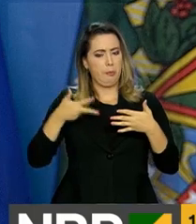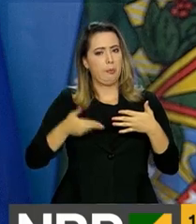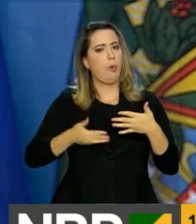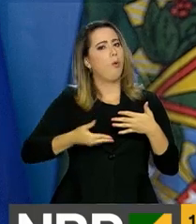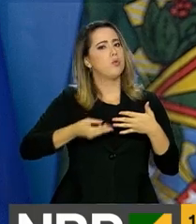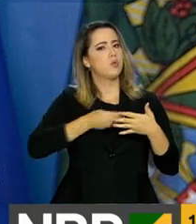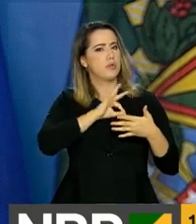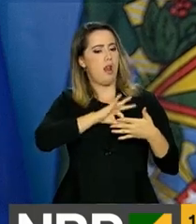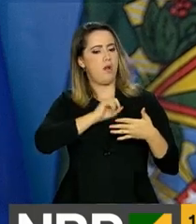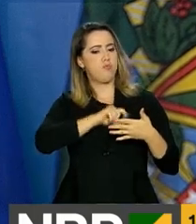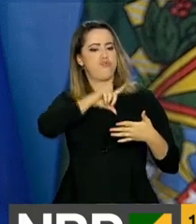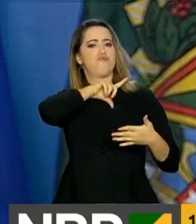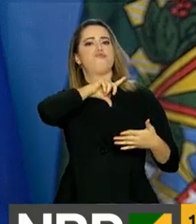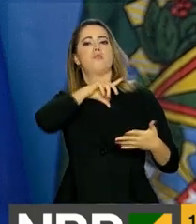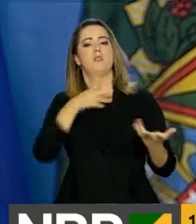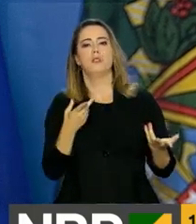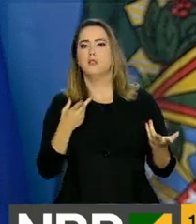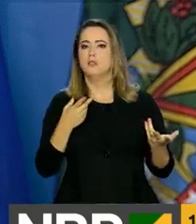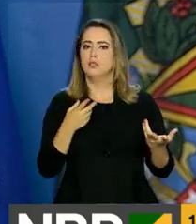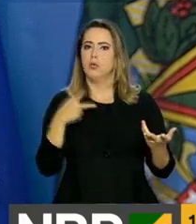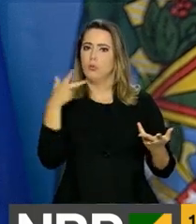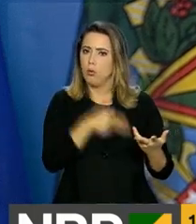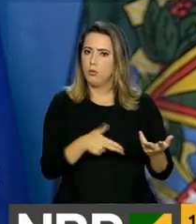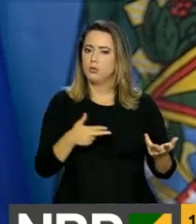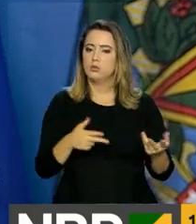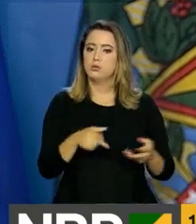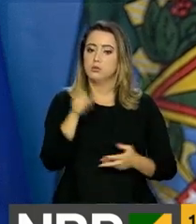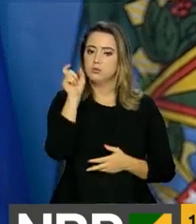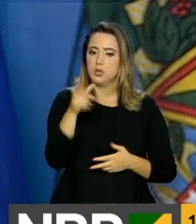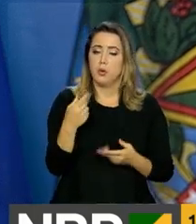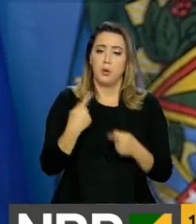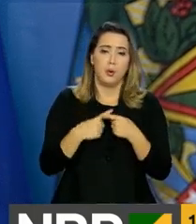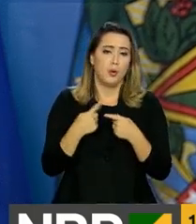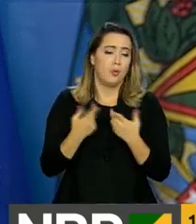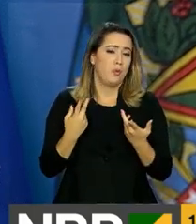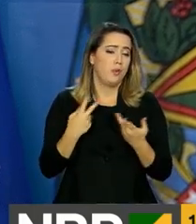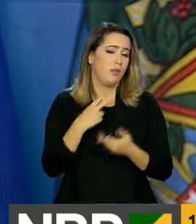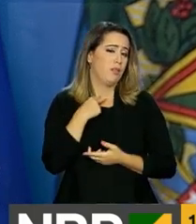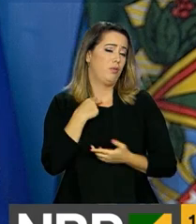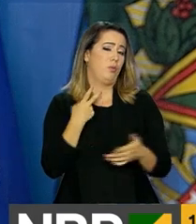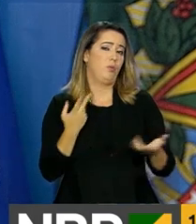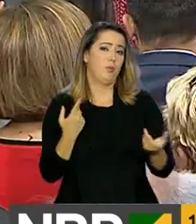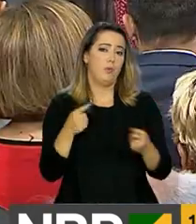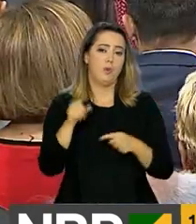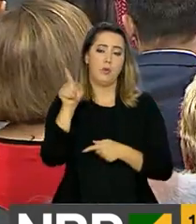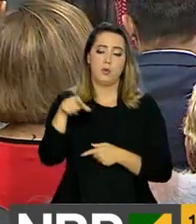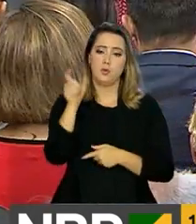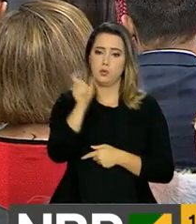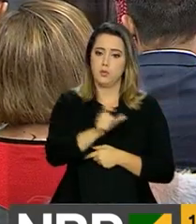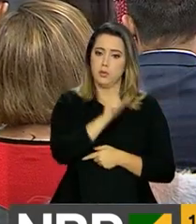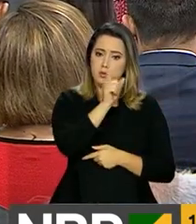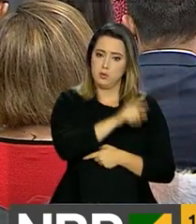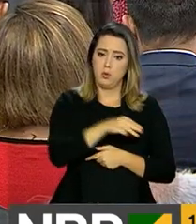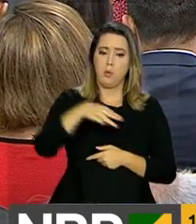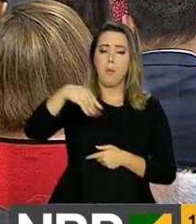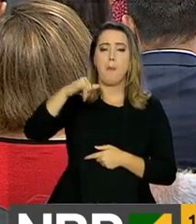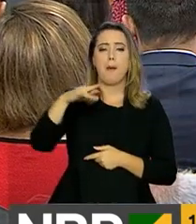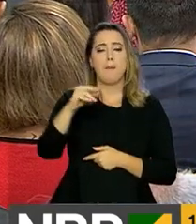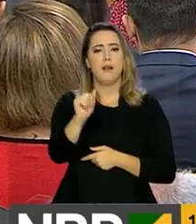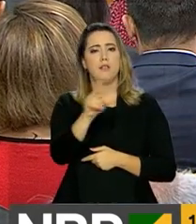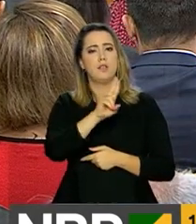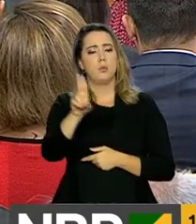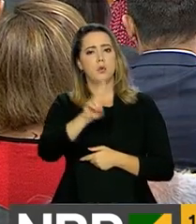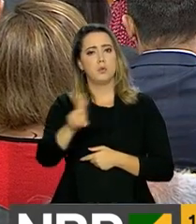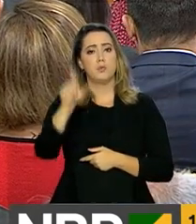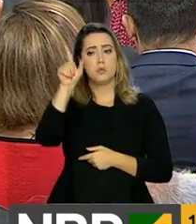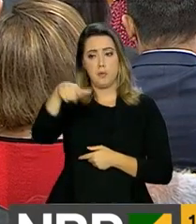privada certamente o avai maria do socorro luís a valéria